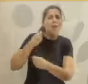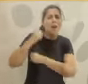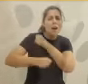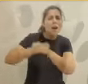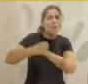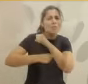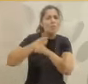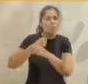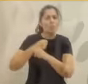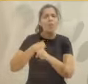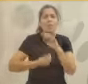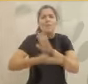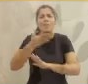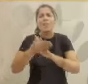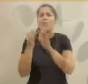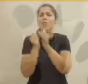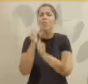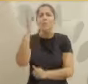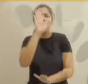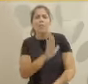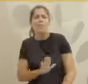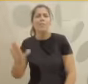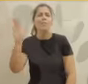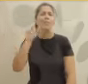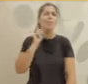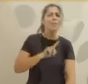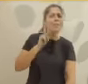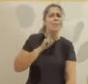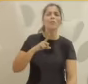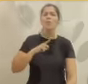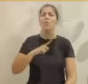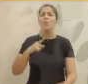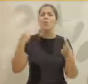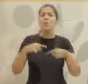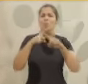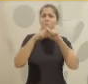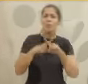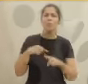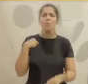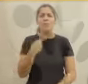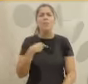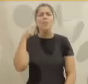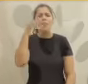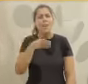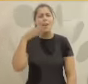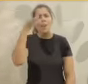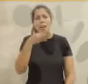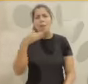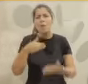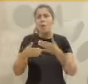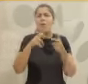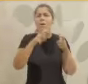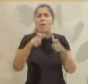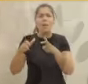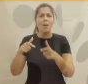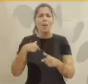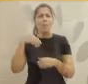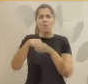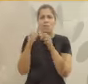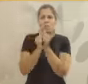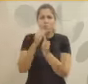começar a me ligar. Mas já estava com tudo assim, com todo um tratamento formado.